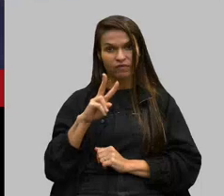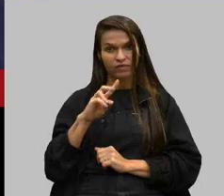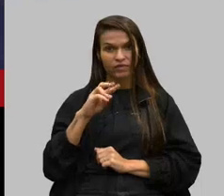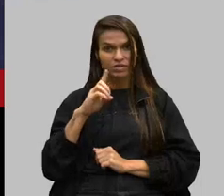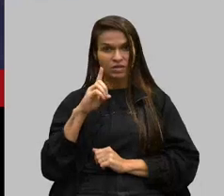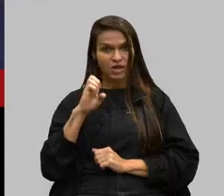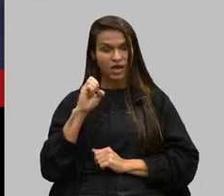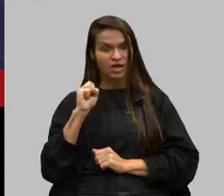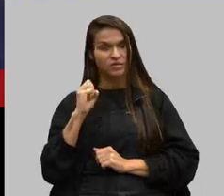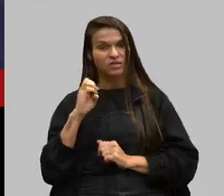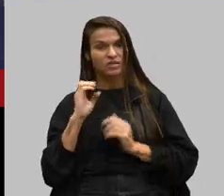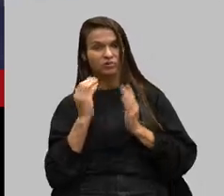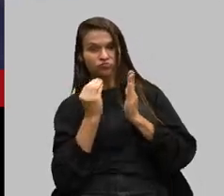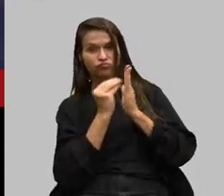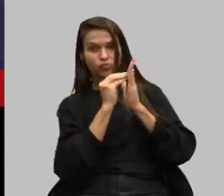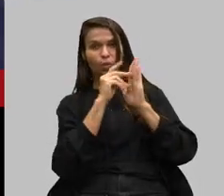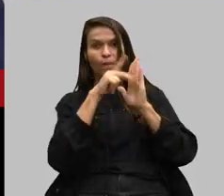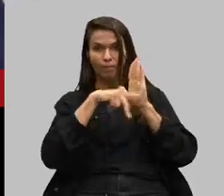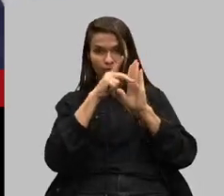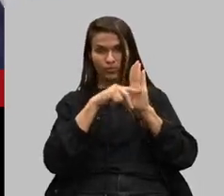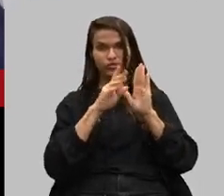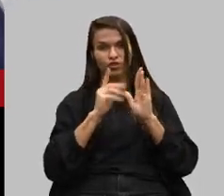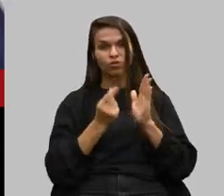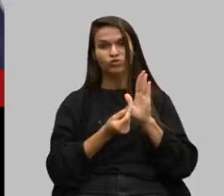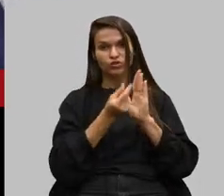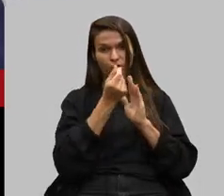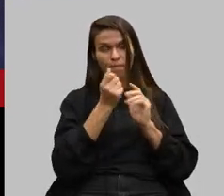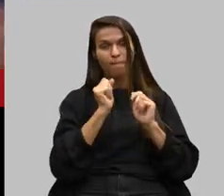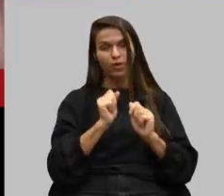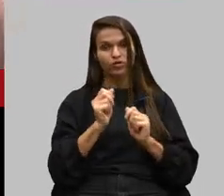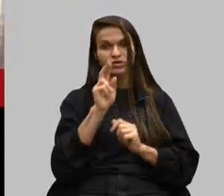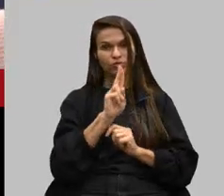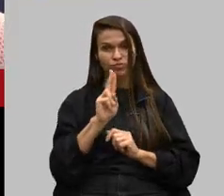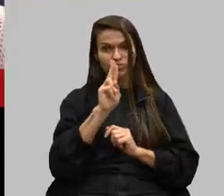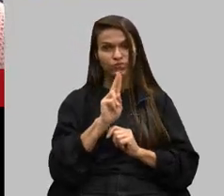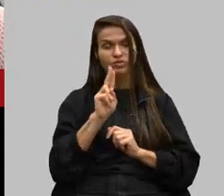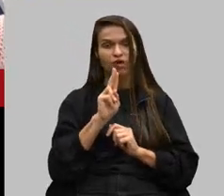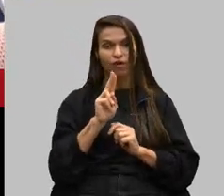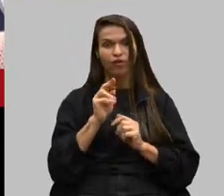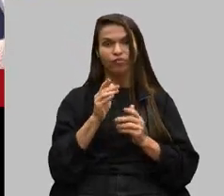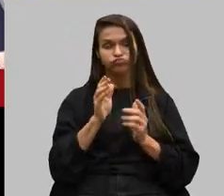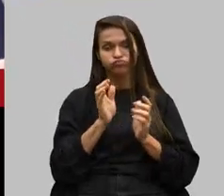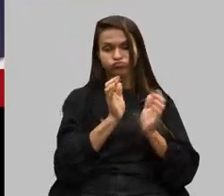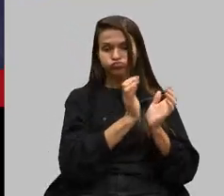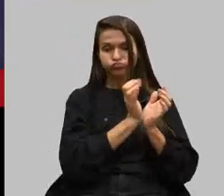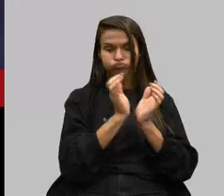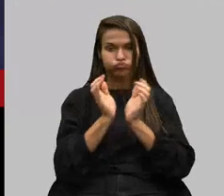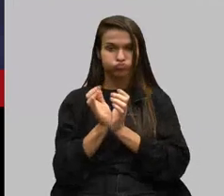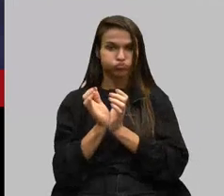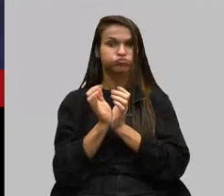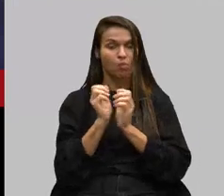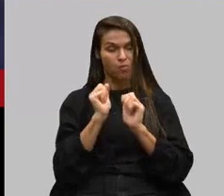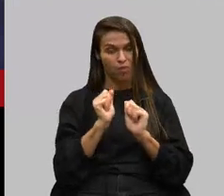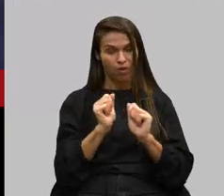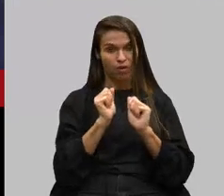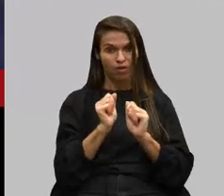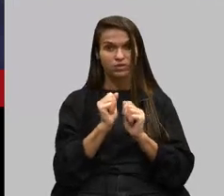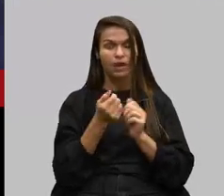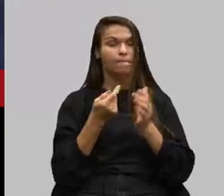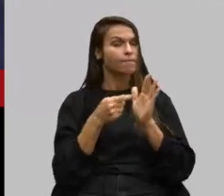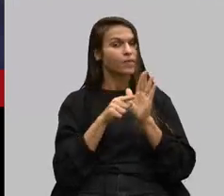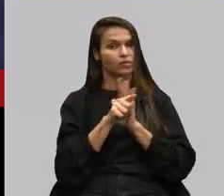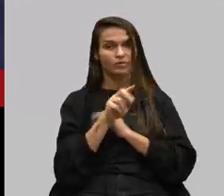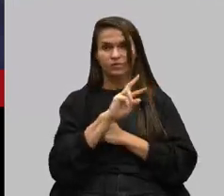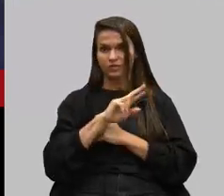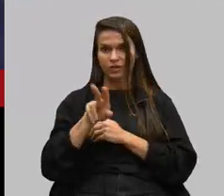isso já está previsto né do dinheiro pode ser utilizado para déficit Previdenciário ou paraa questão da Saúde Então minha a minha pergunta não foi